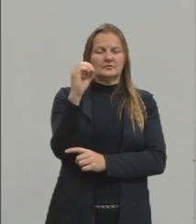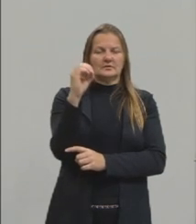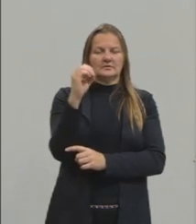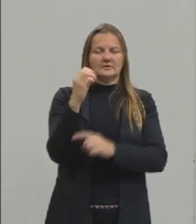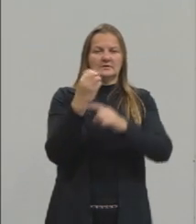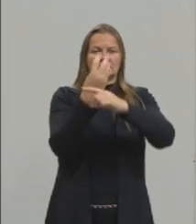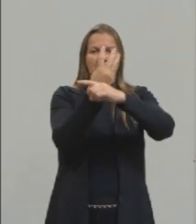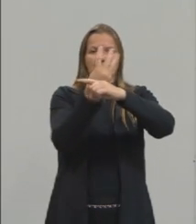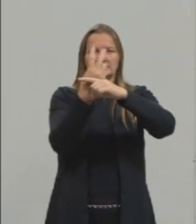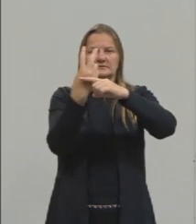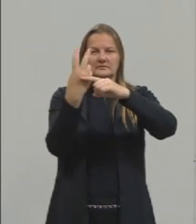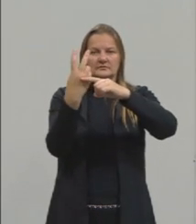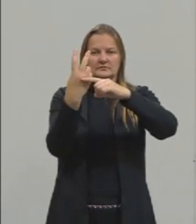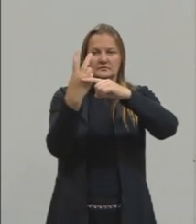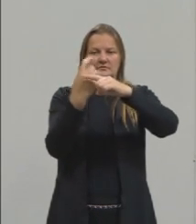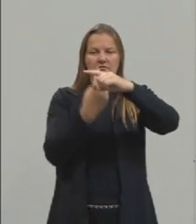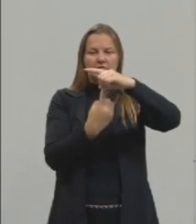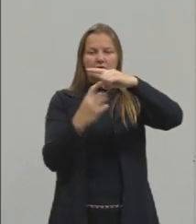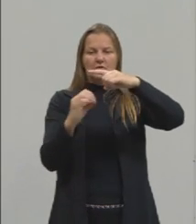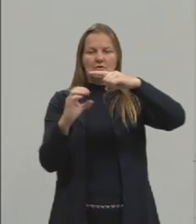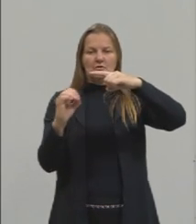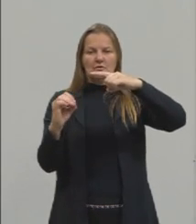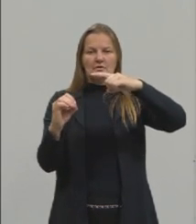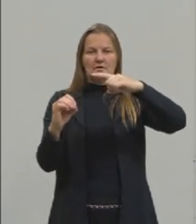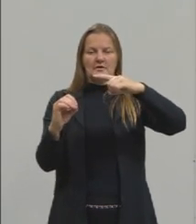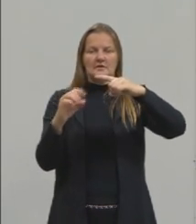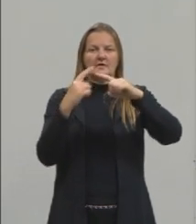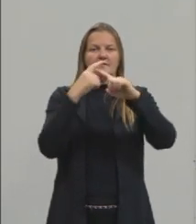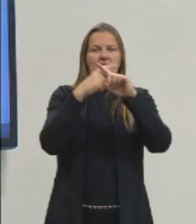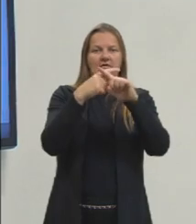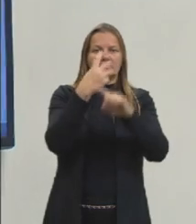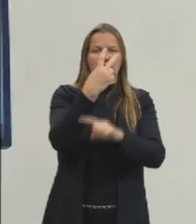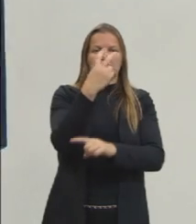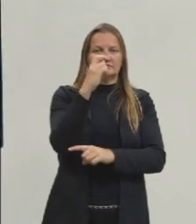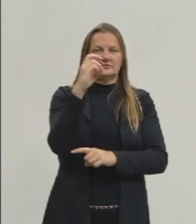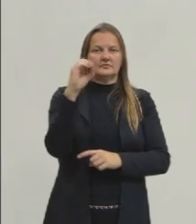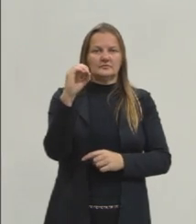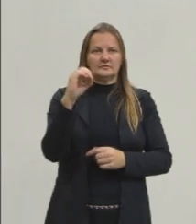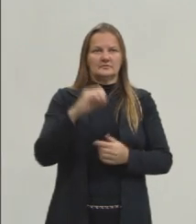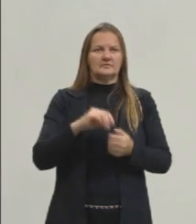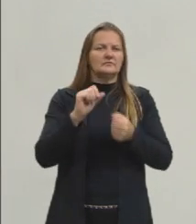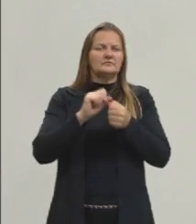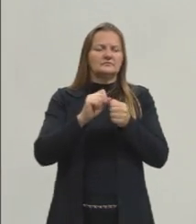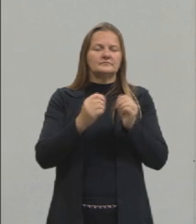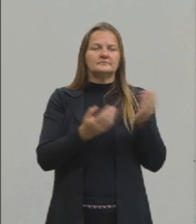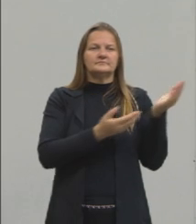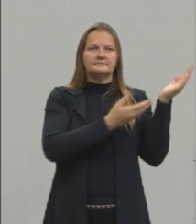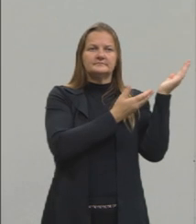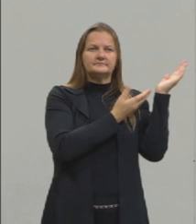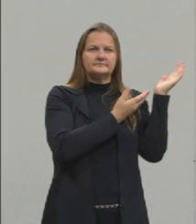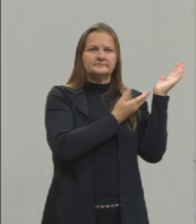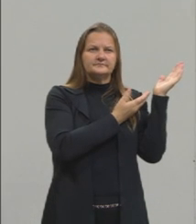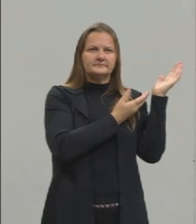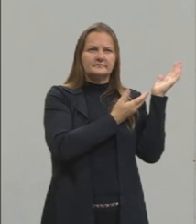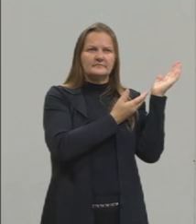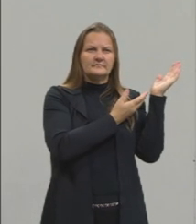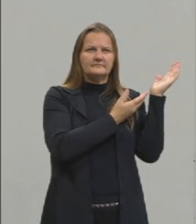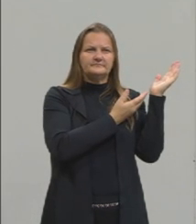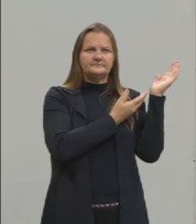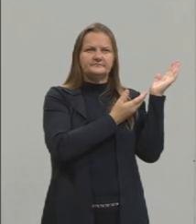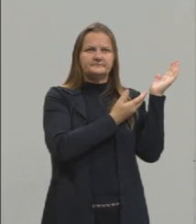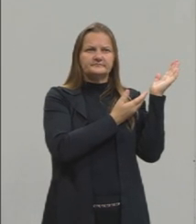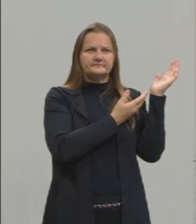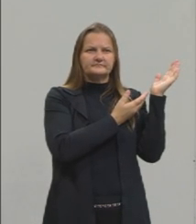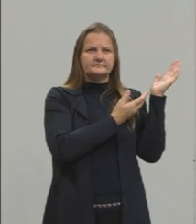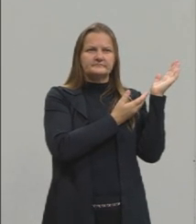às vezes 250 que que eu fiz aqui eu escrevi trinta e dois